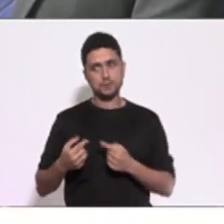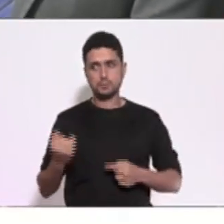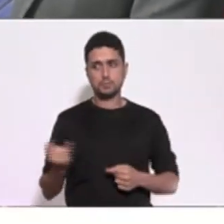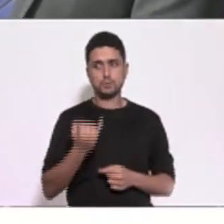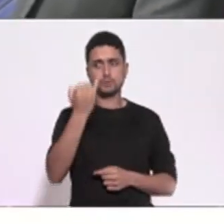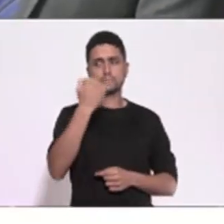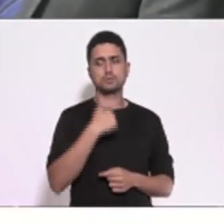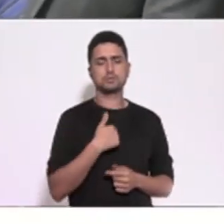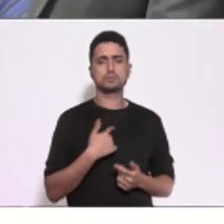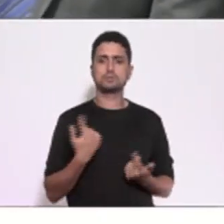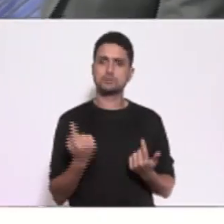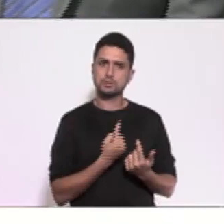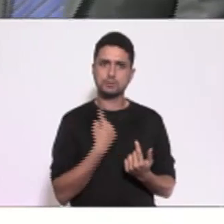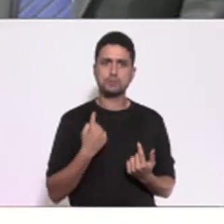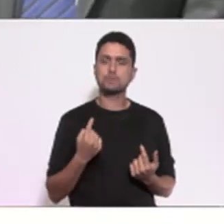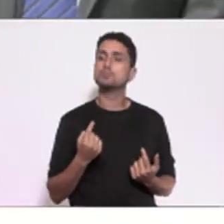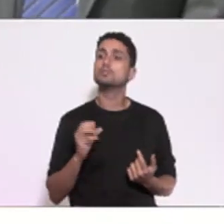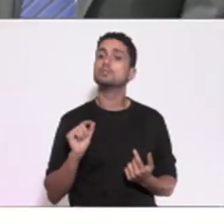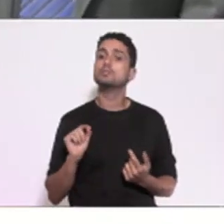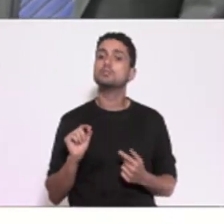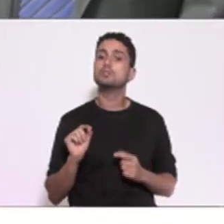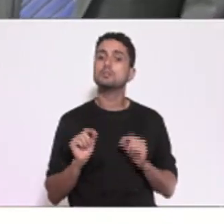também... Oi?